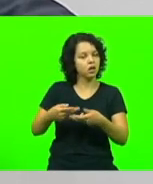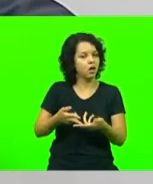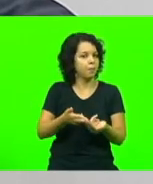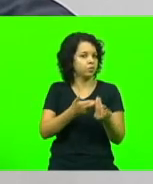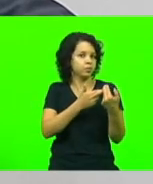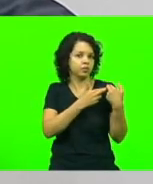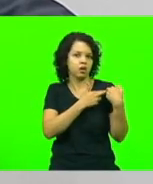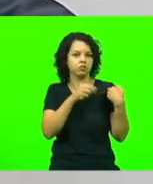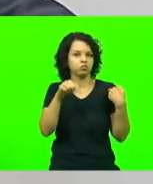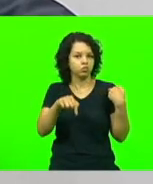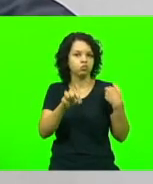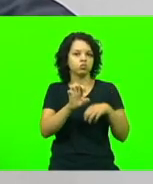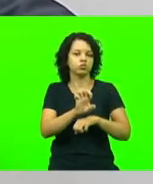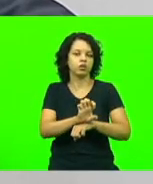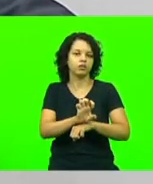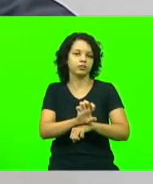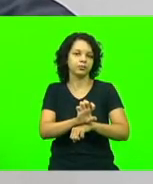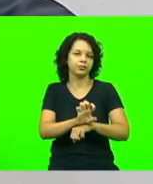do Estado.